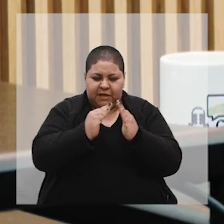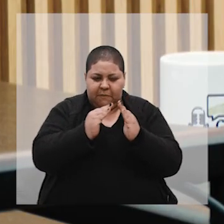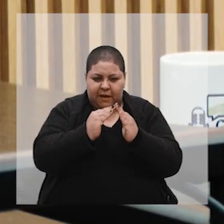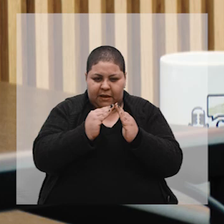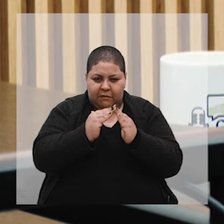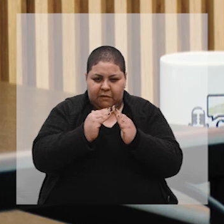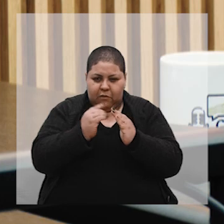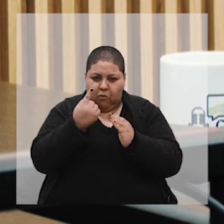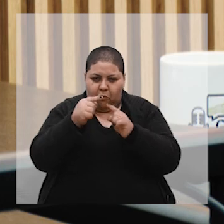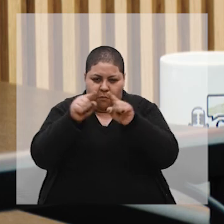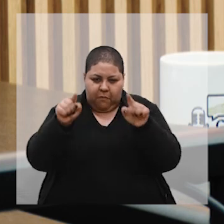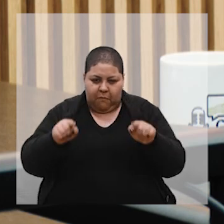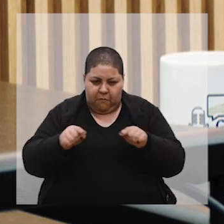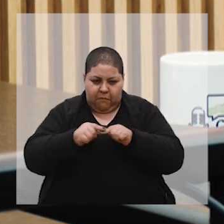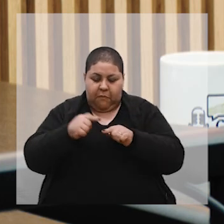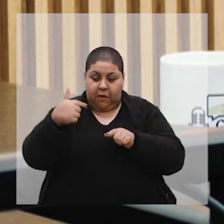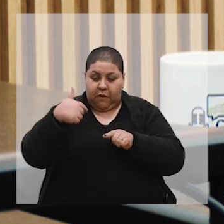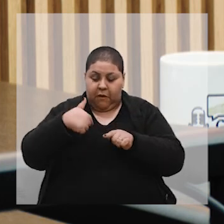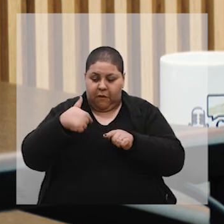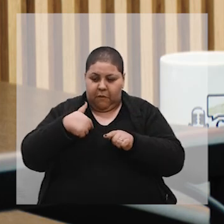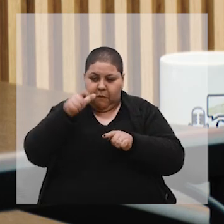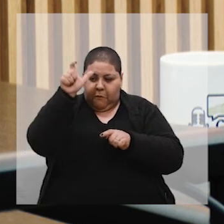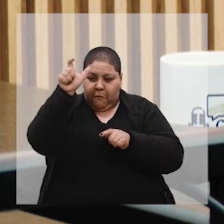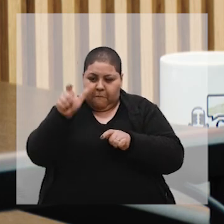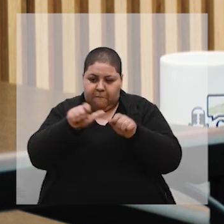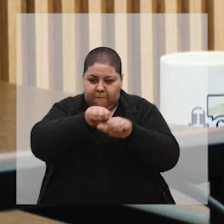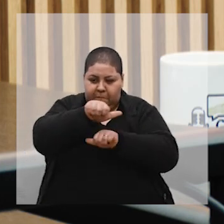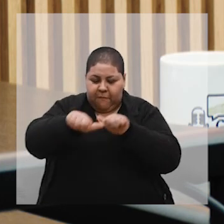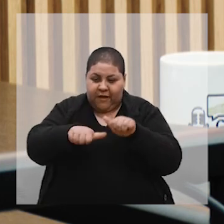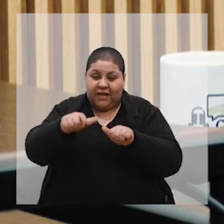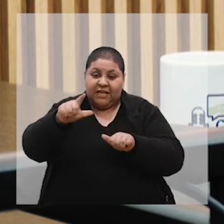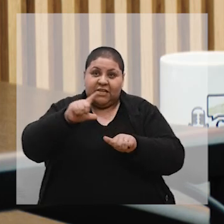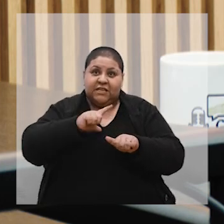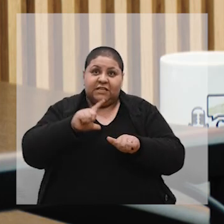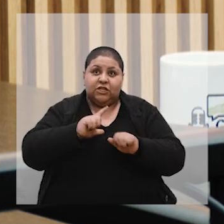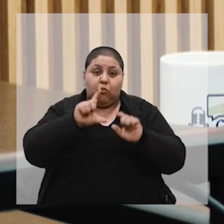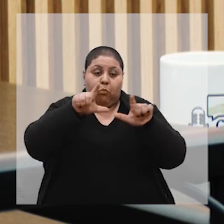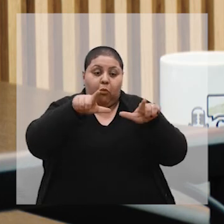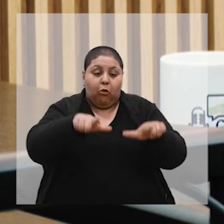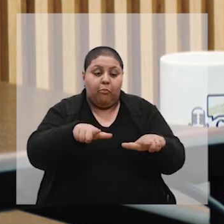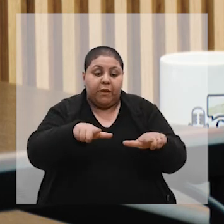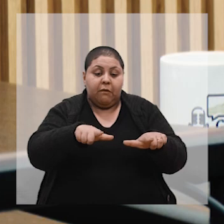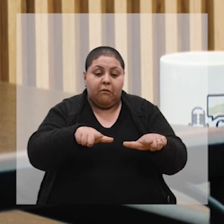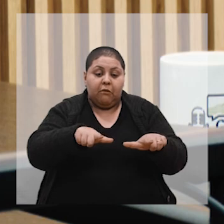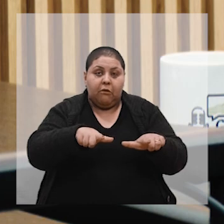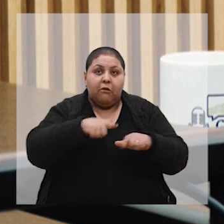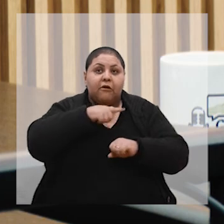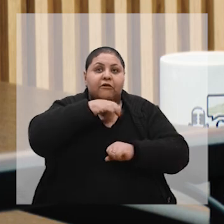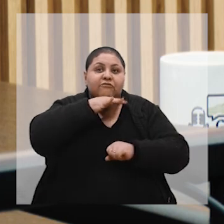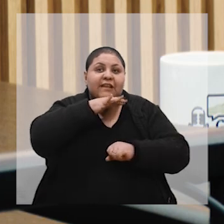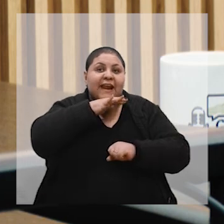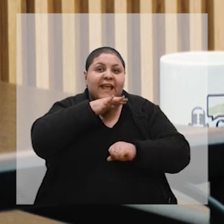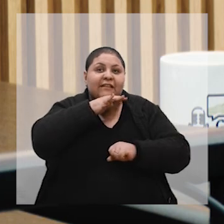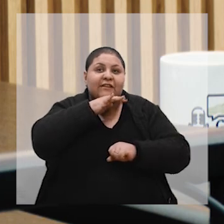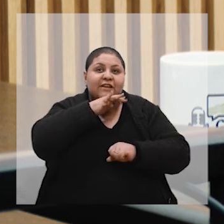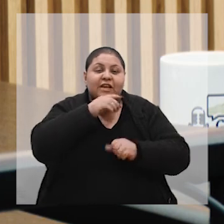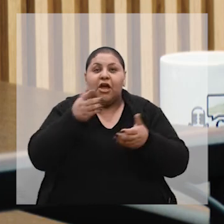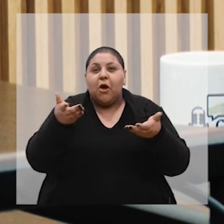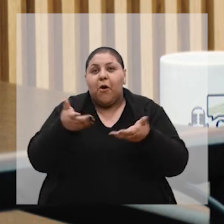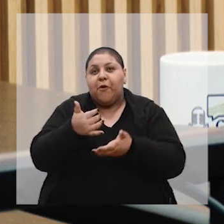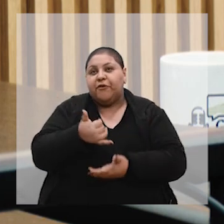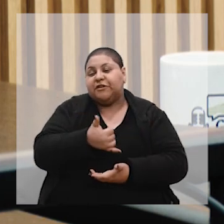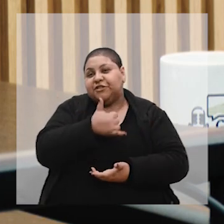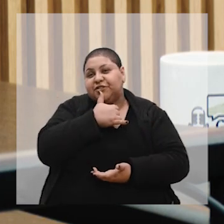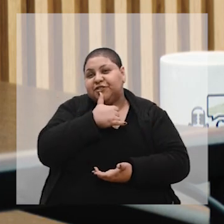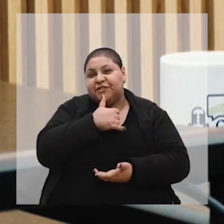é o que eu acho que me tornou uma pessoa como eu sou hoje. Nós tínhamos um campinho de terra, o famoso campinho de terra, cara. Que